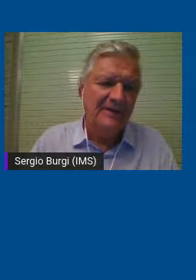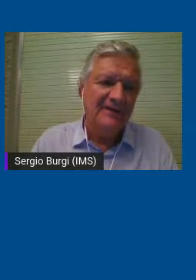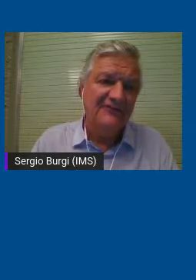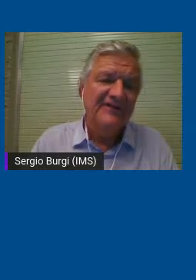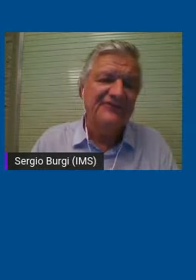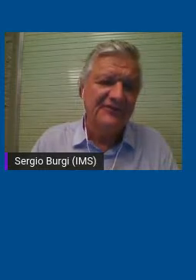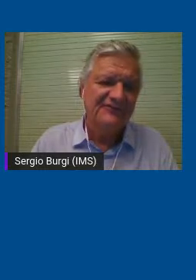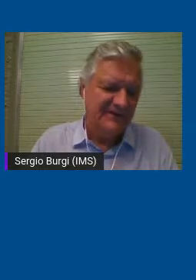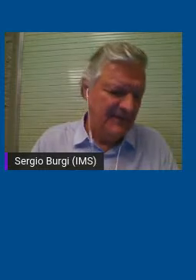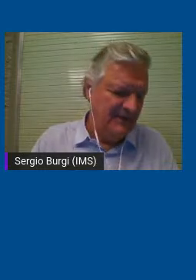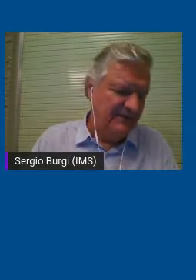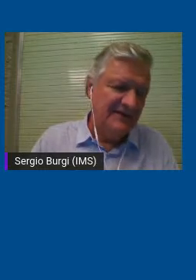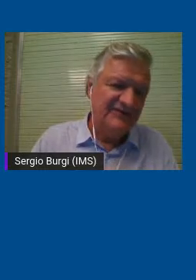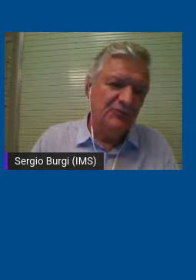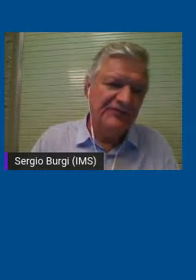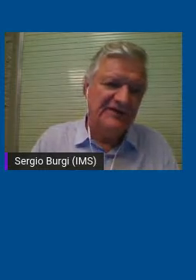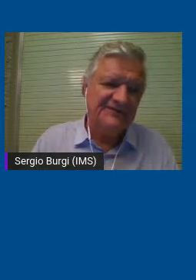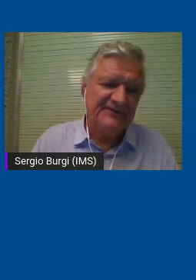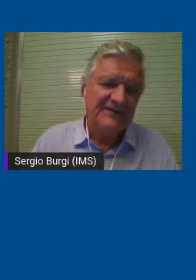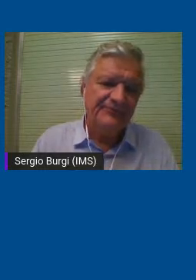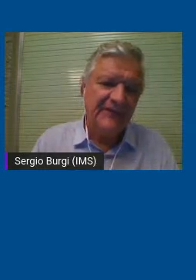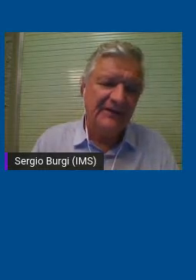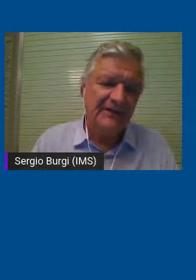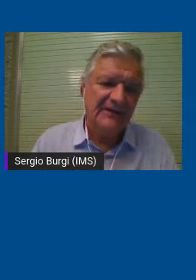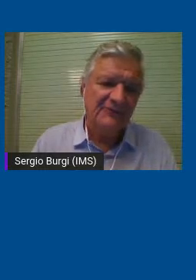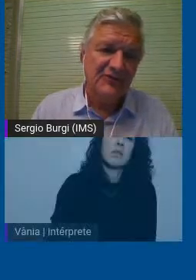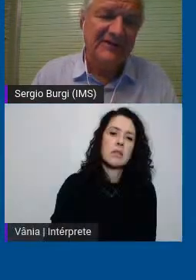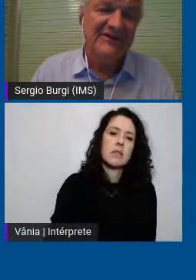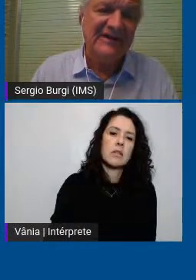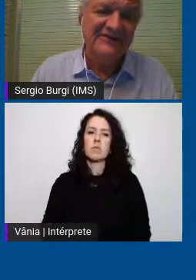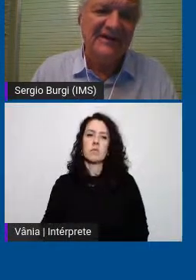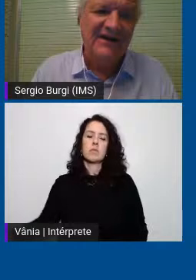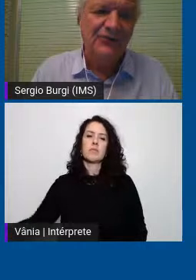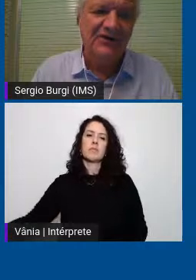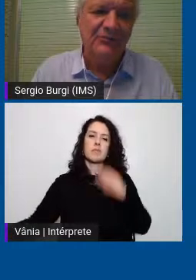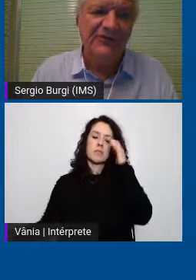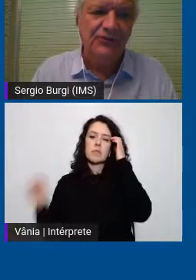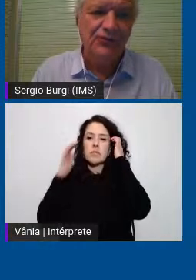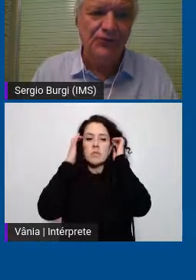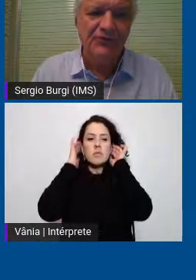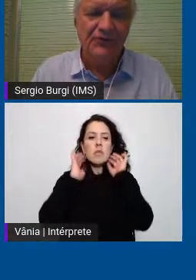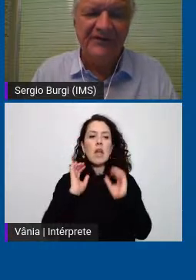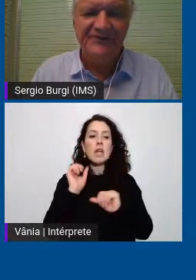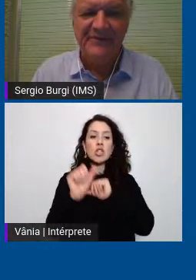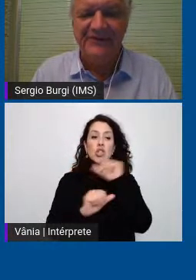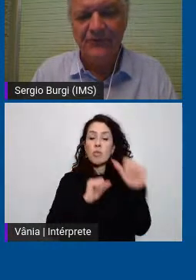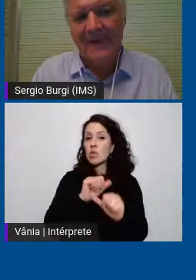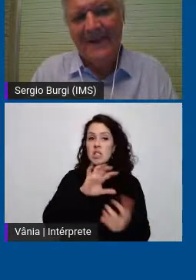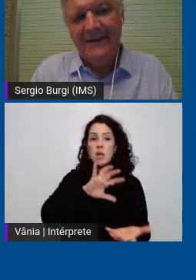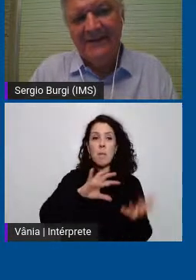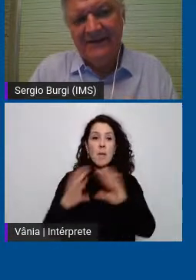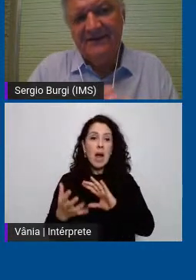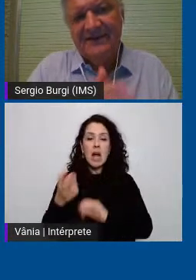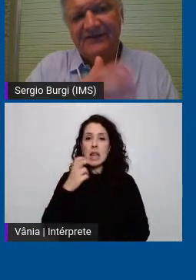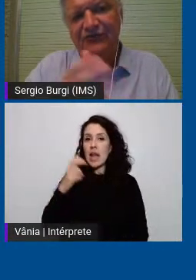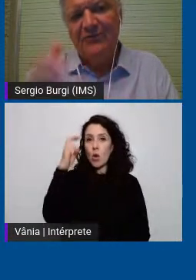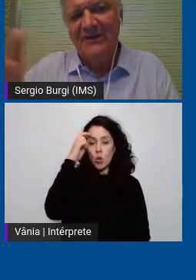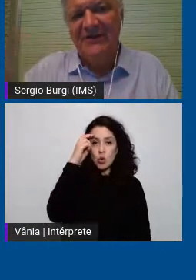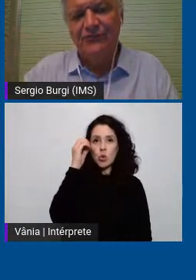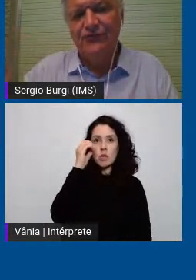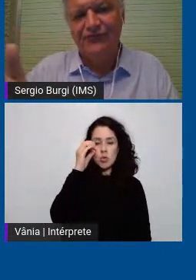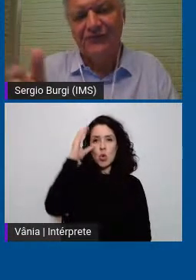dimensão efetiva, né, de mudança absolutamente radical no campo da cultura do conhecimento e que